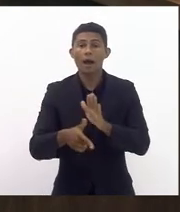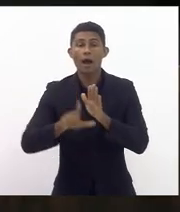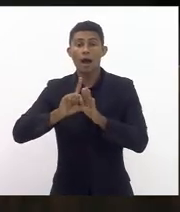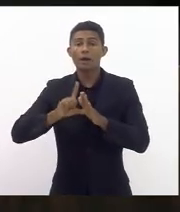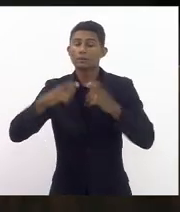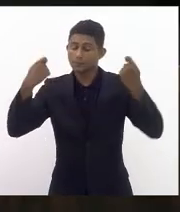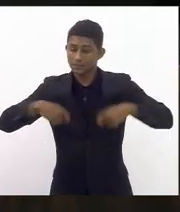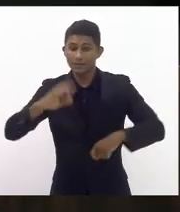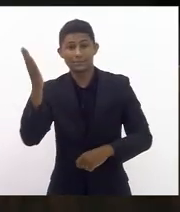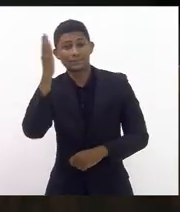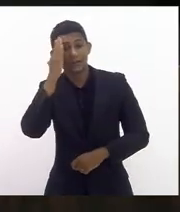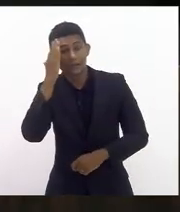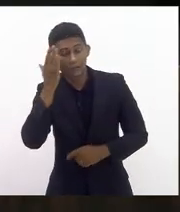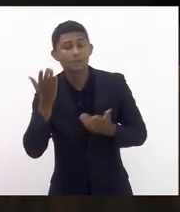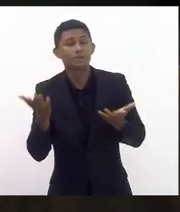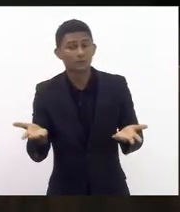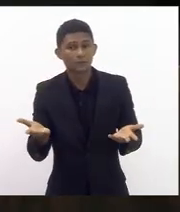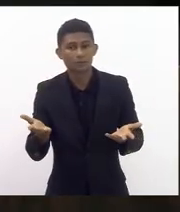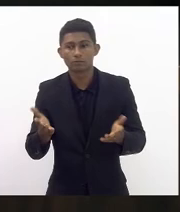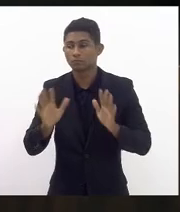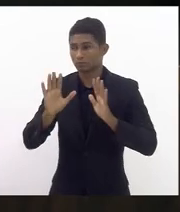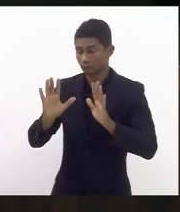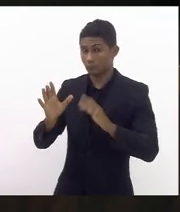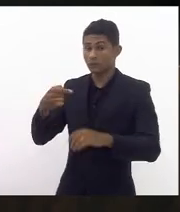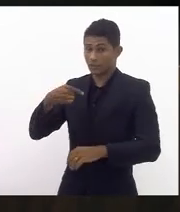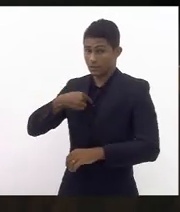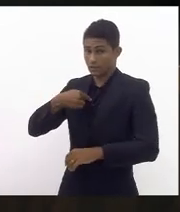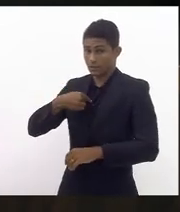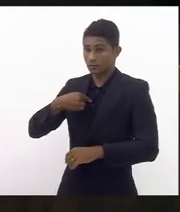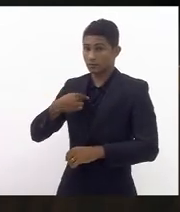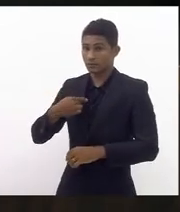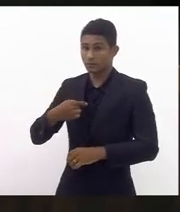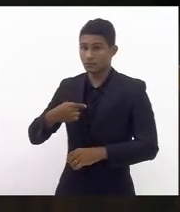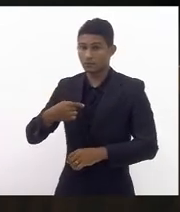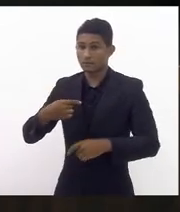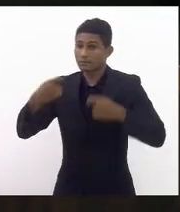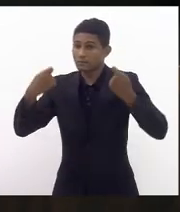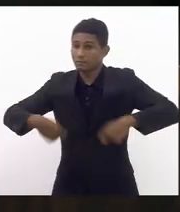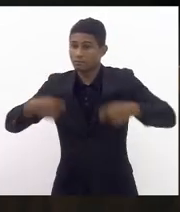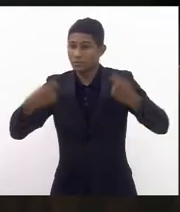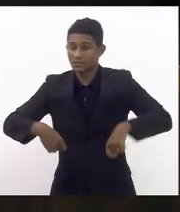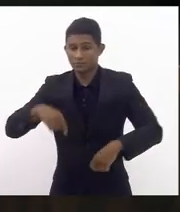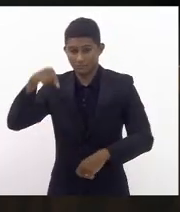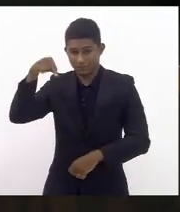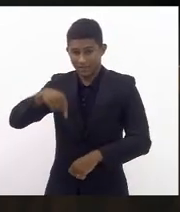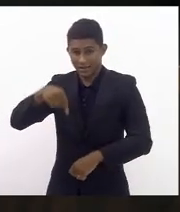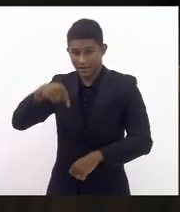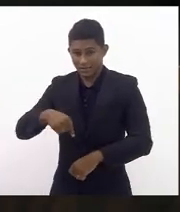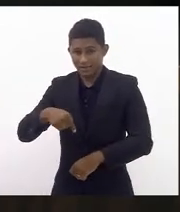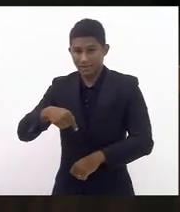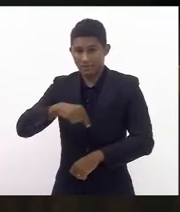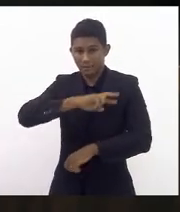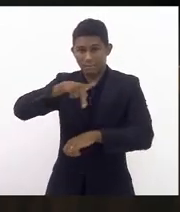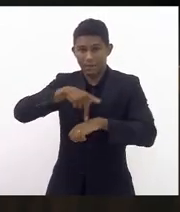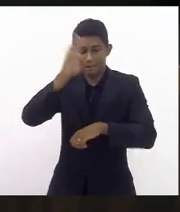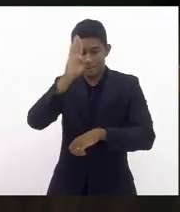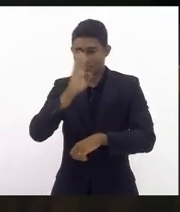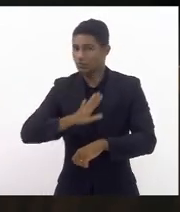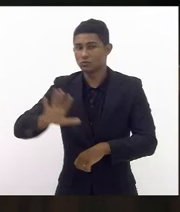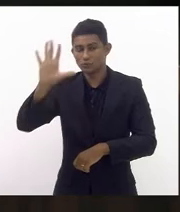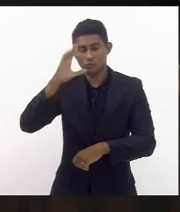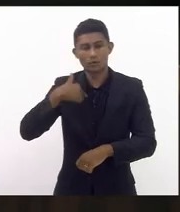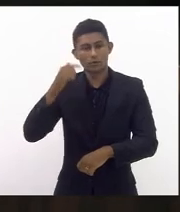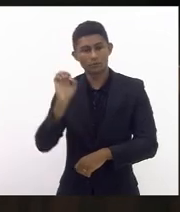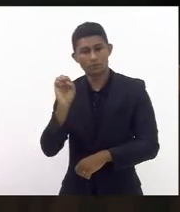Deputado Luiz, eu vou ter que me ausentar do país por conta da legislação. Eu não poderei estar aqui